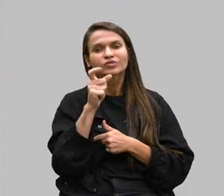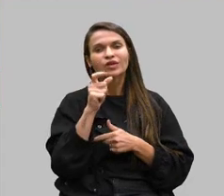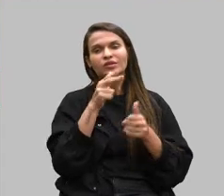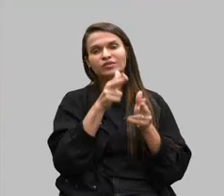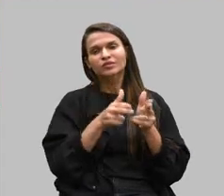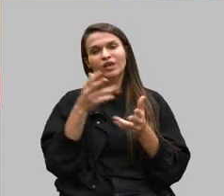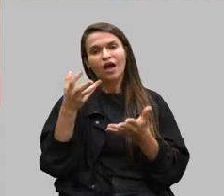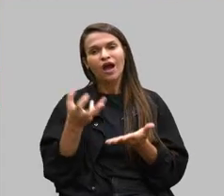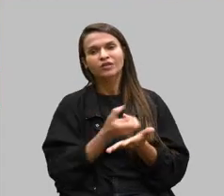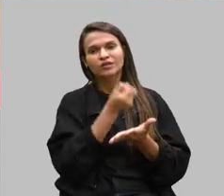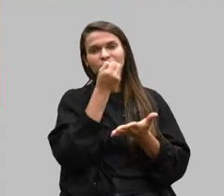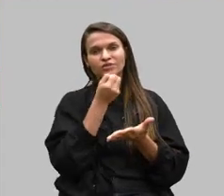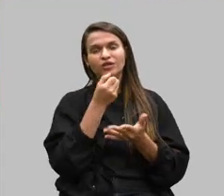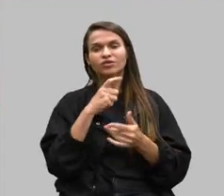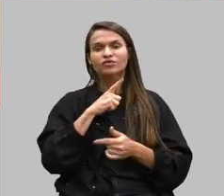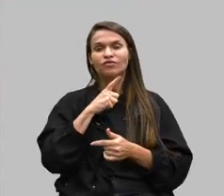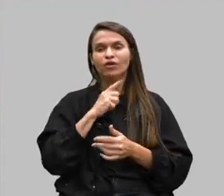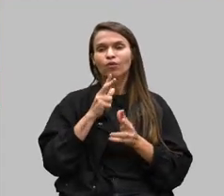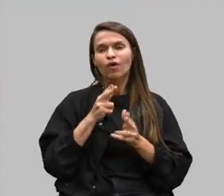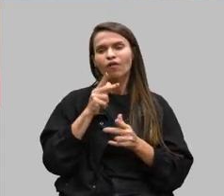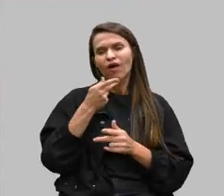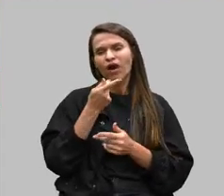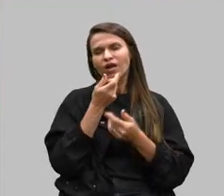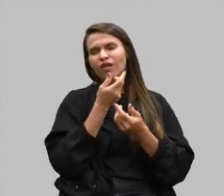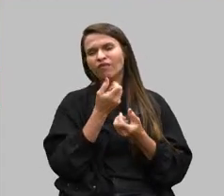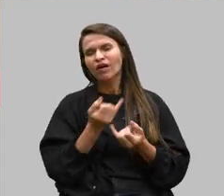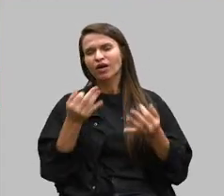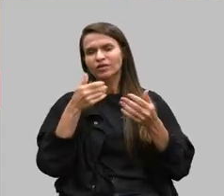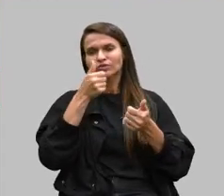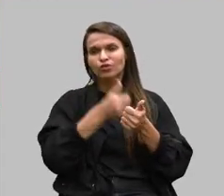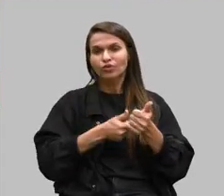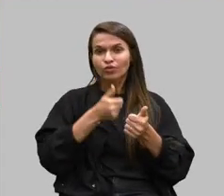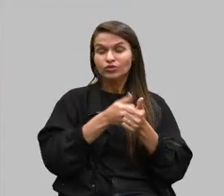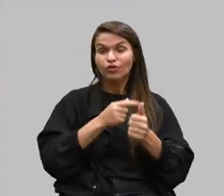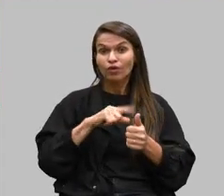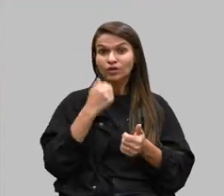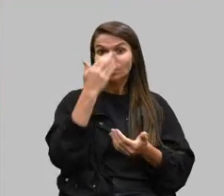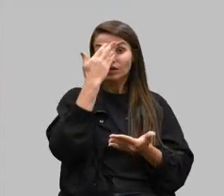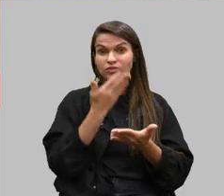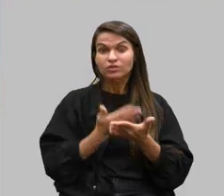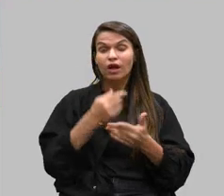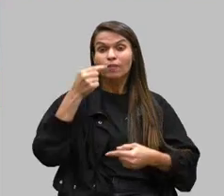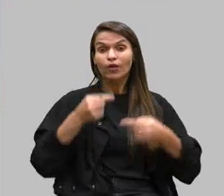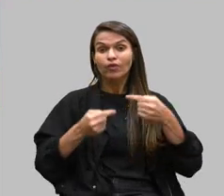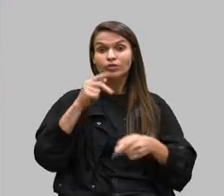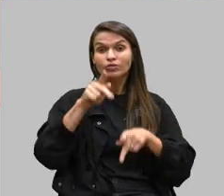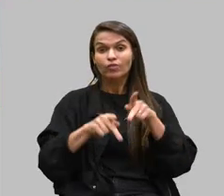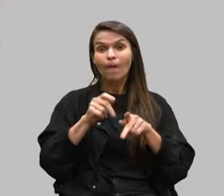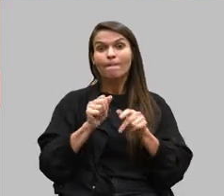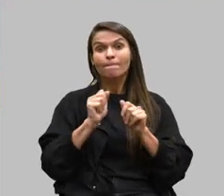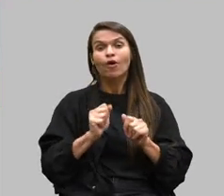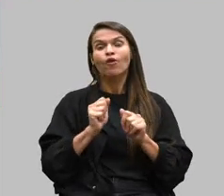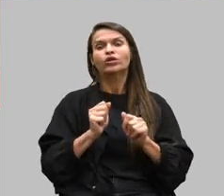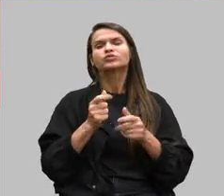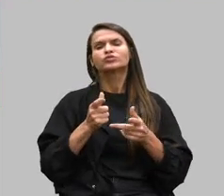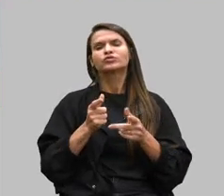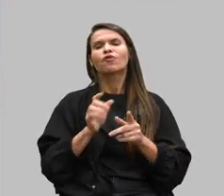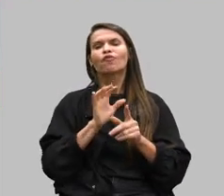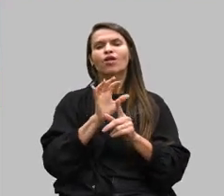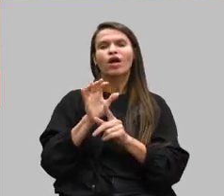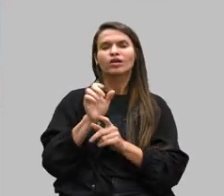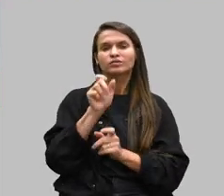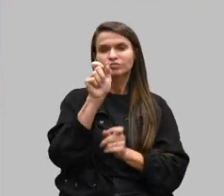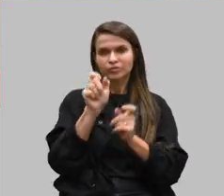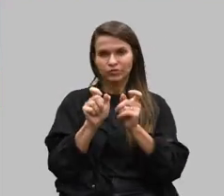resgatado nós tivemos aqui igual eu falei diversas lutas e nós acreditamos ainda que a política pública pode chegar Ness nas pessoas Então fica